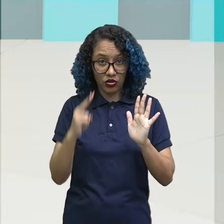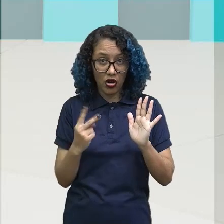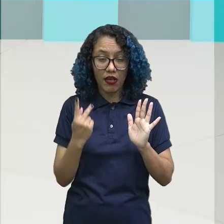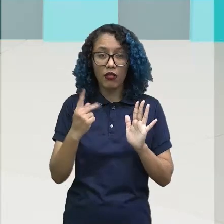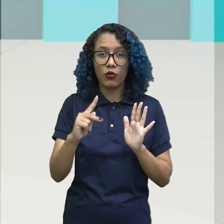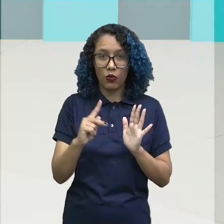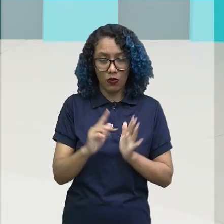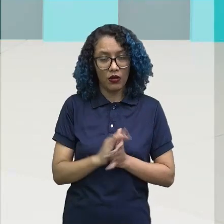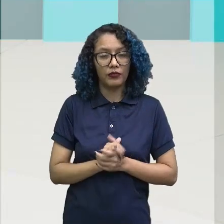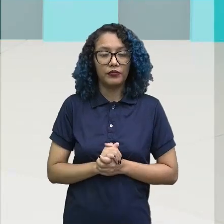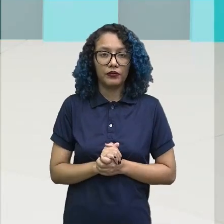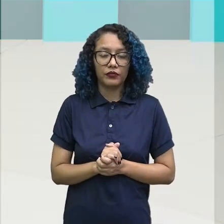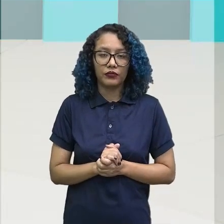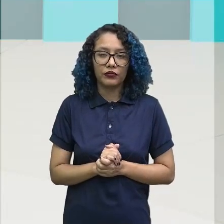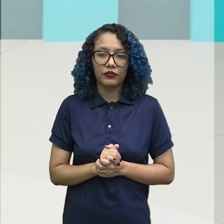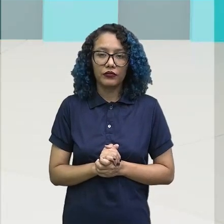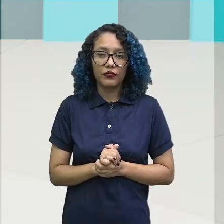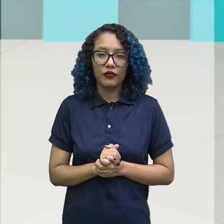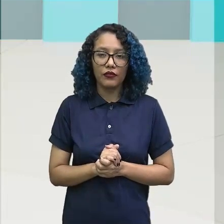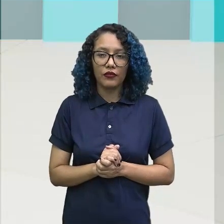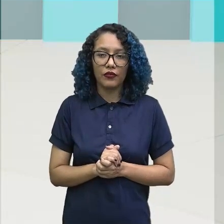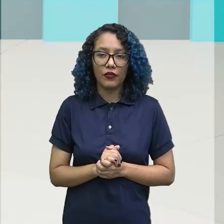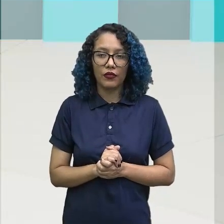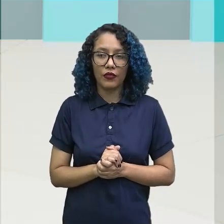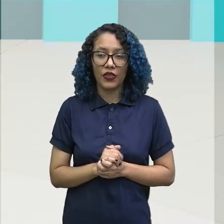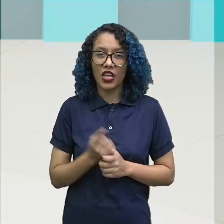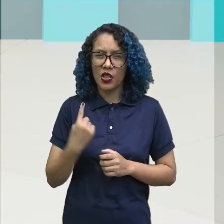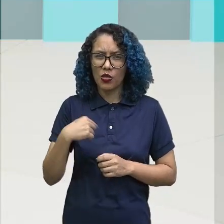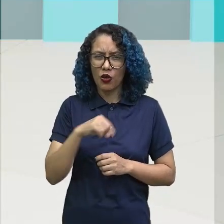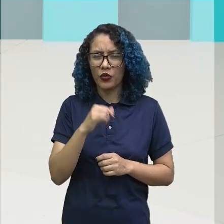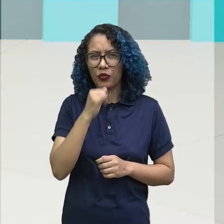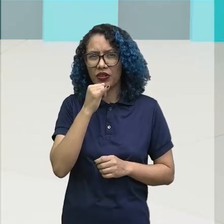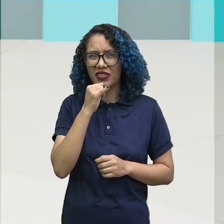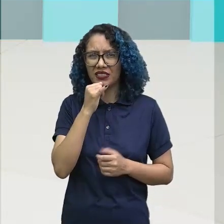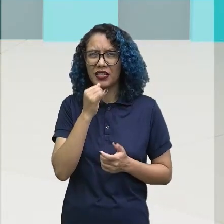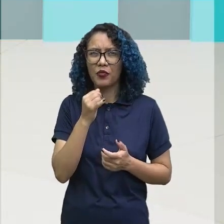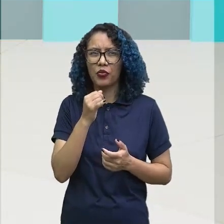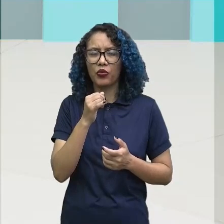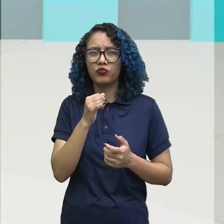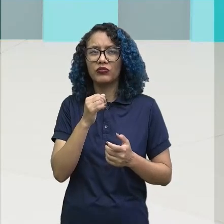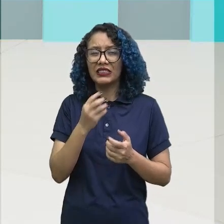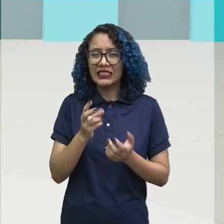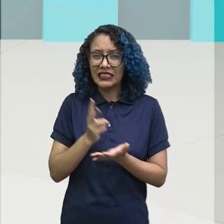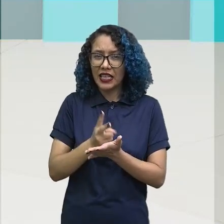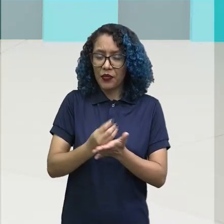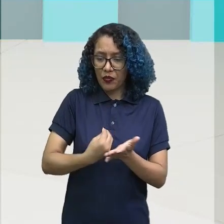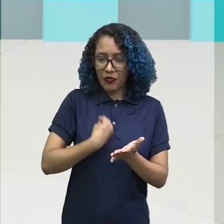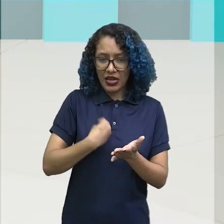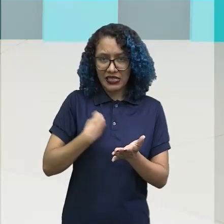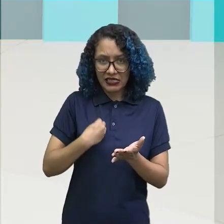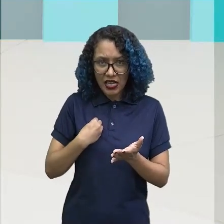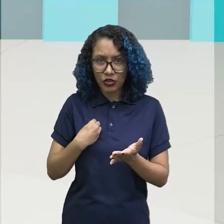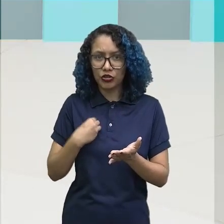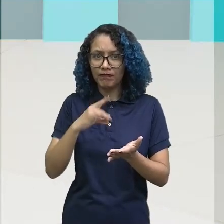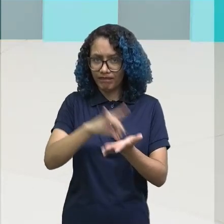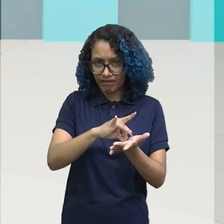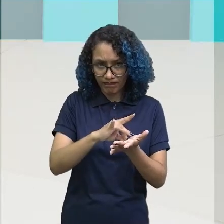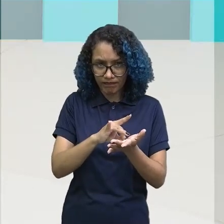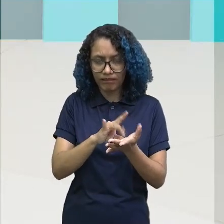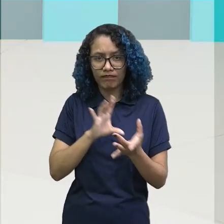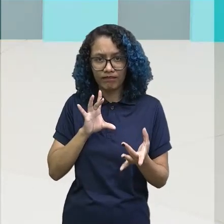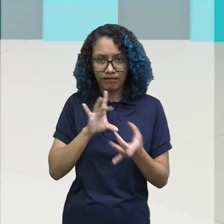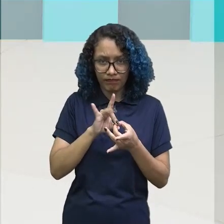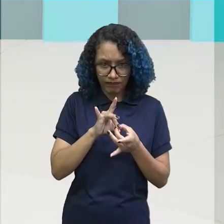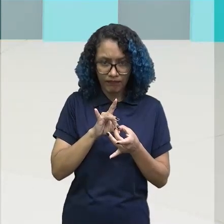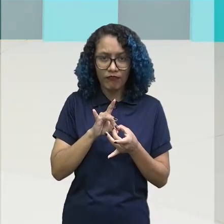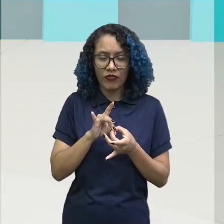nós não estamos distantes da realidade e de tudo ao nosso redor. Nós contribuímos e